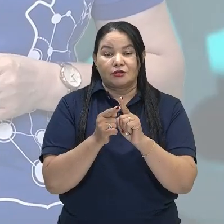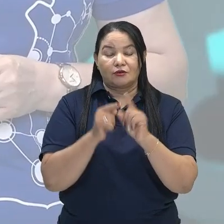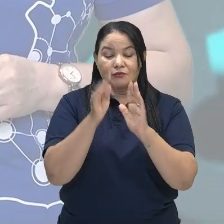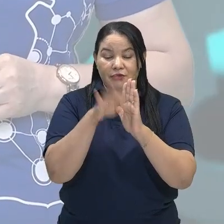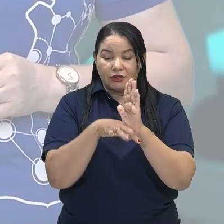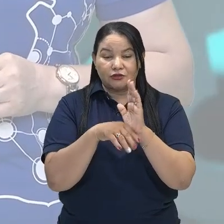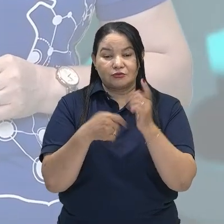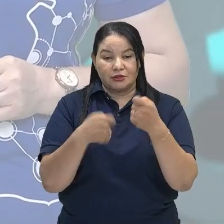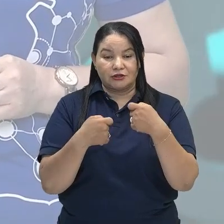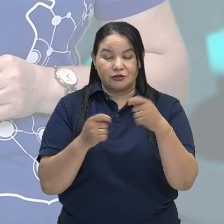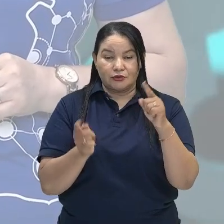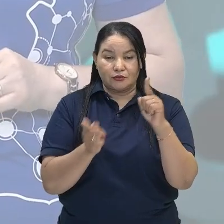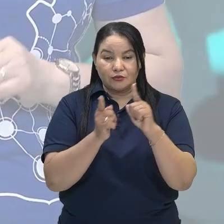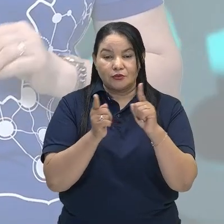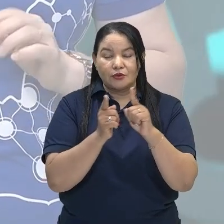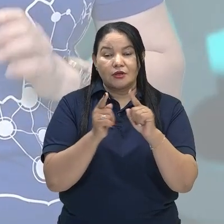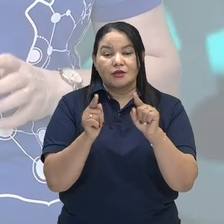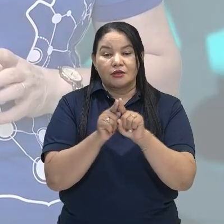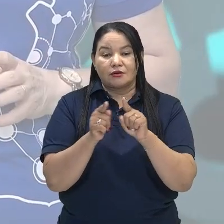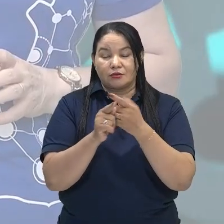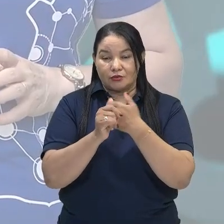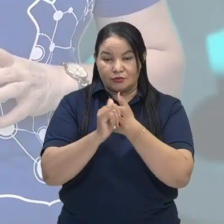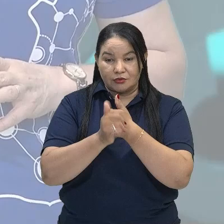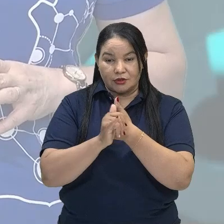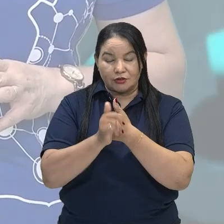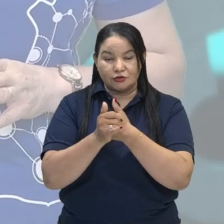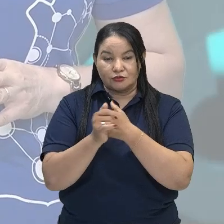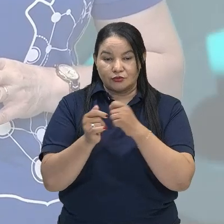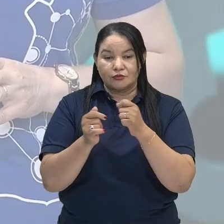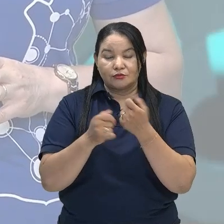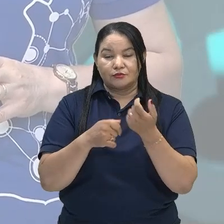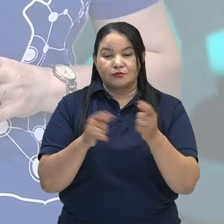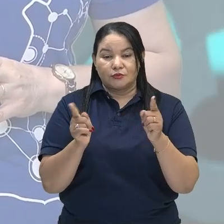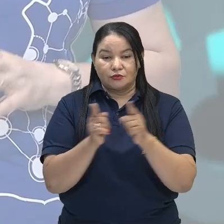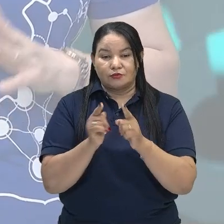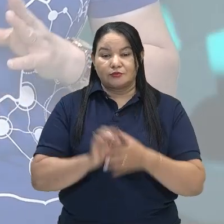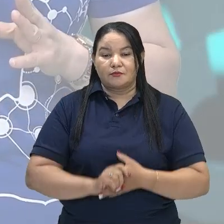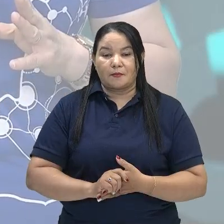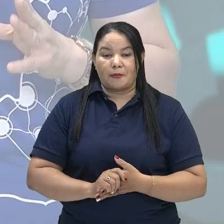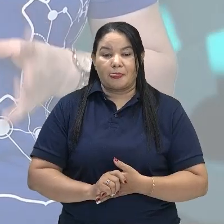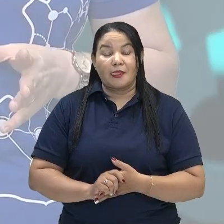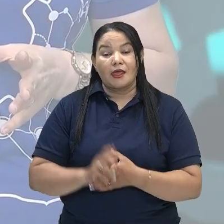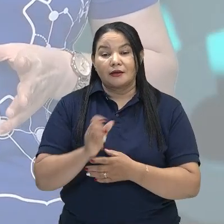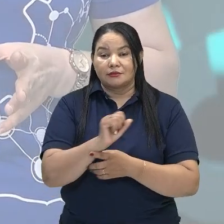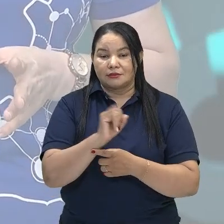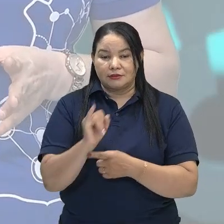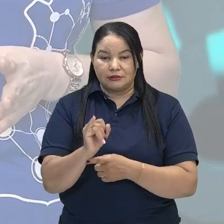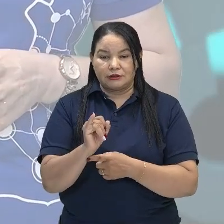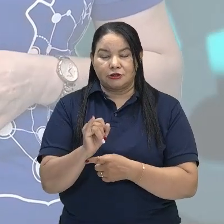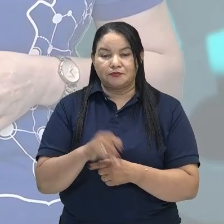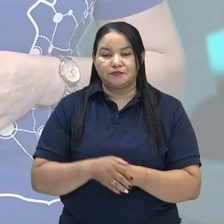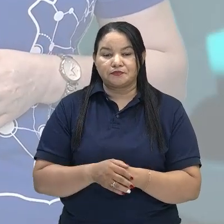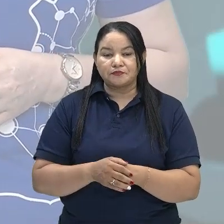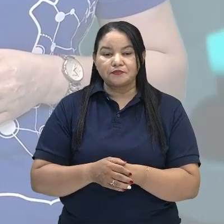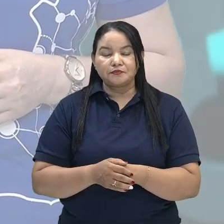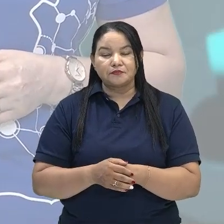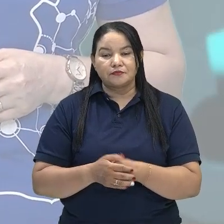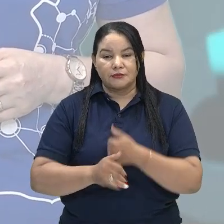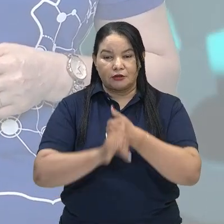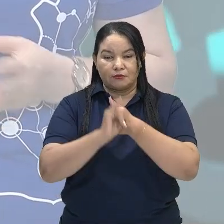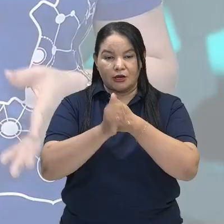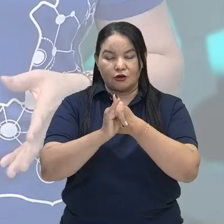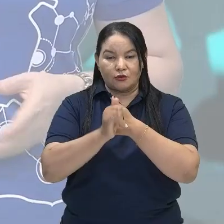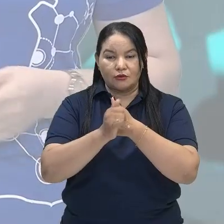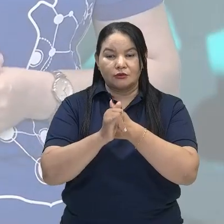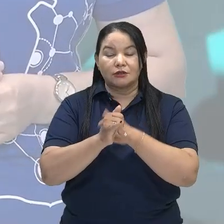curto. A crônica precisa ser um texto pequeno e e se for uma crônica narrativa, precisa